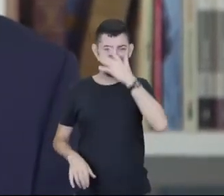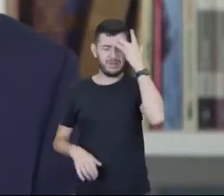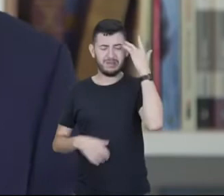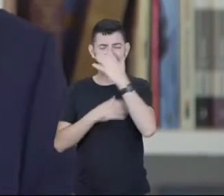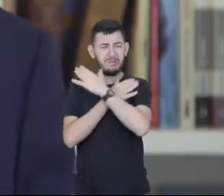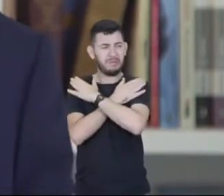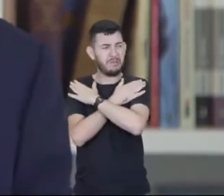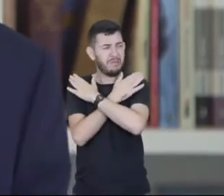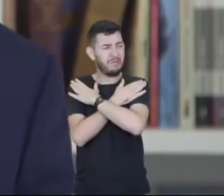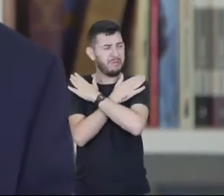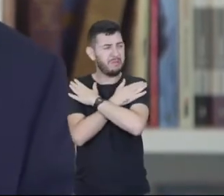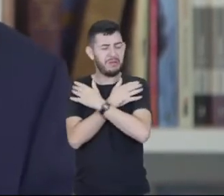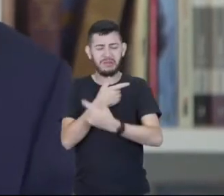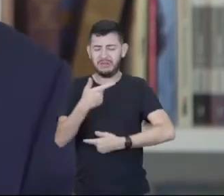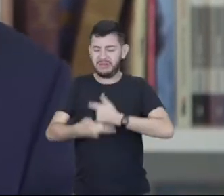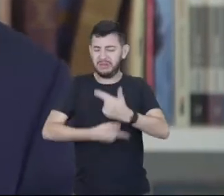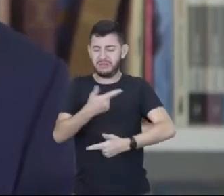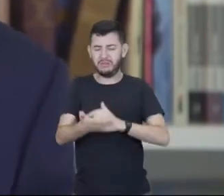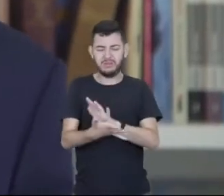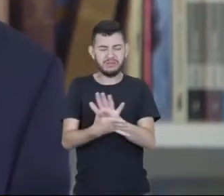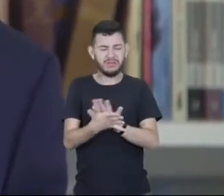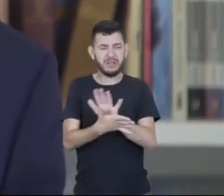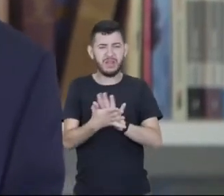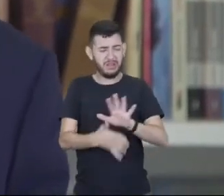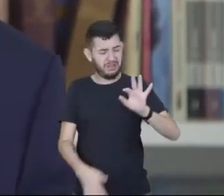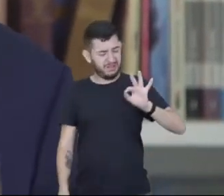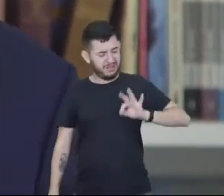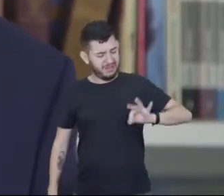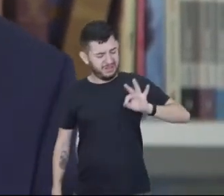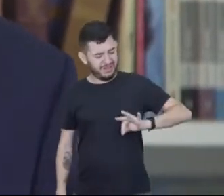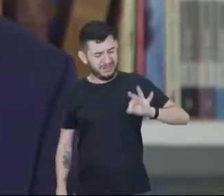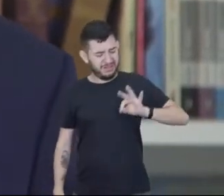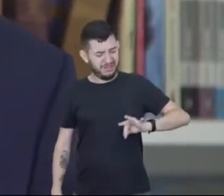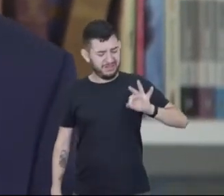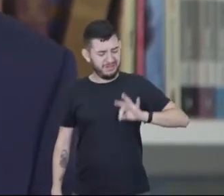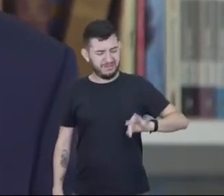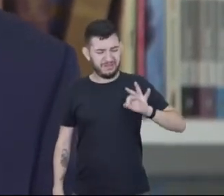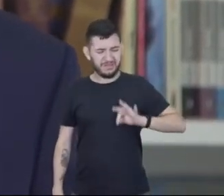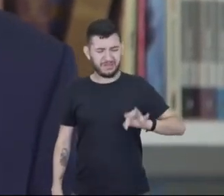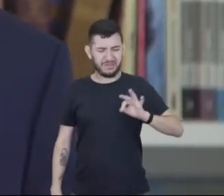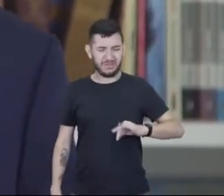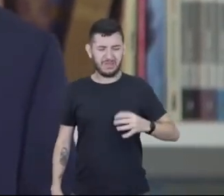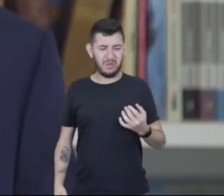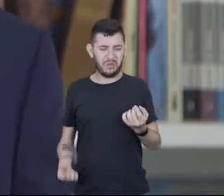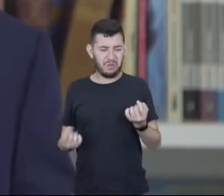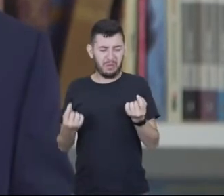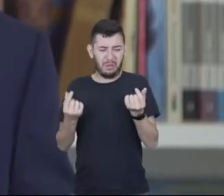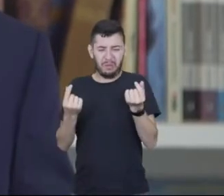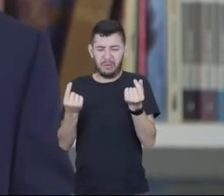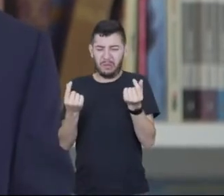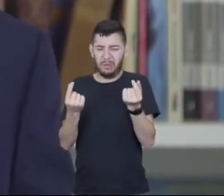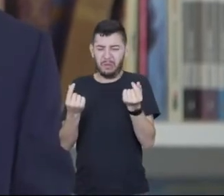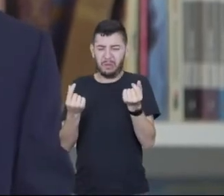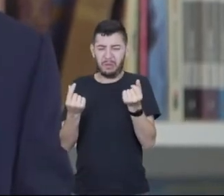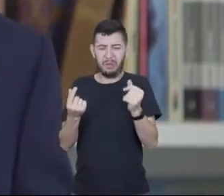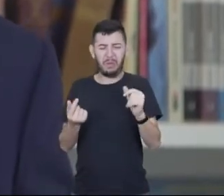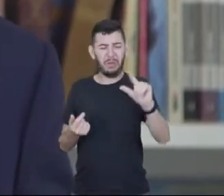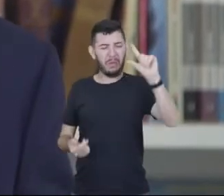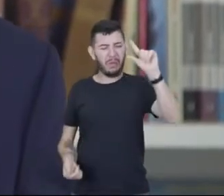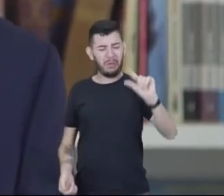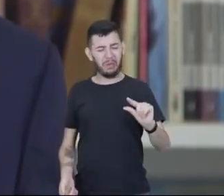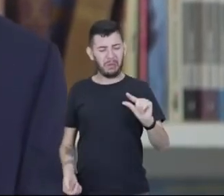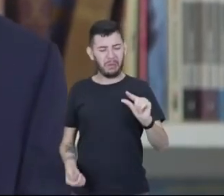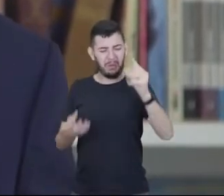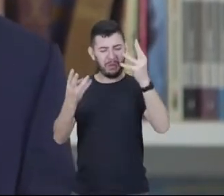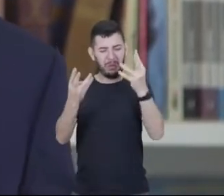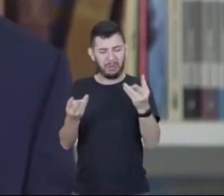renda dos que viram suas economias desaparecerem o diminuírem o que vem hoje privados de